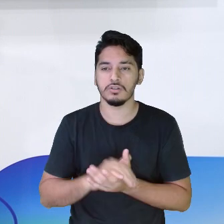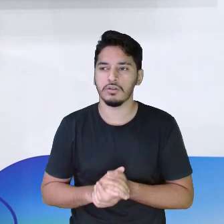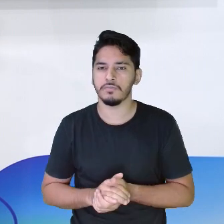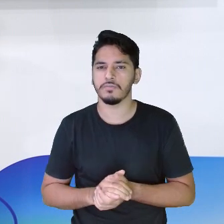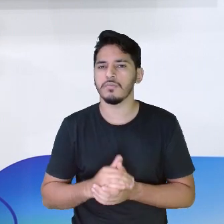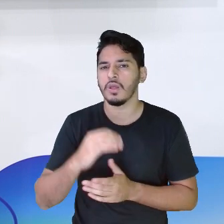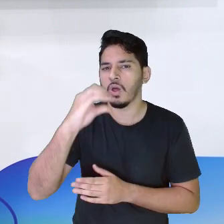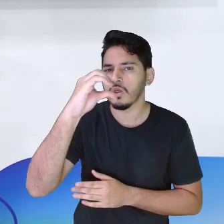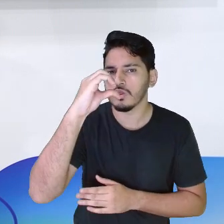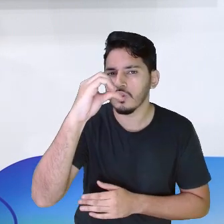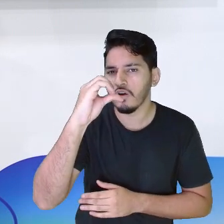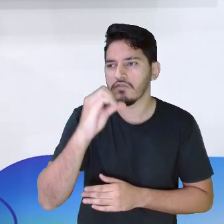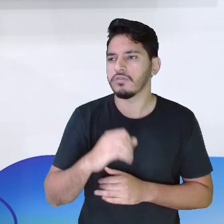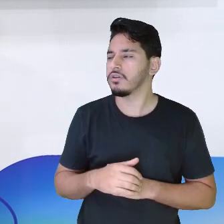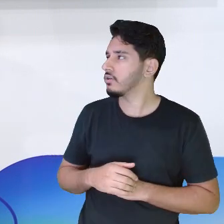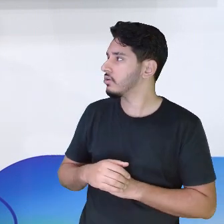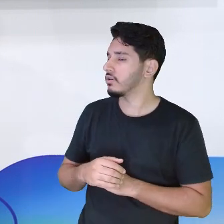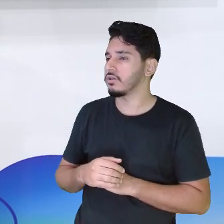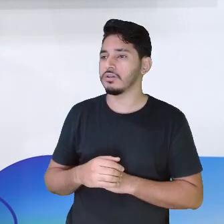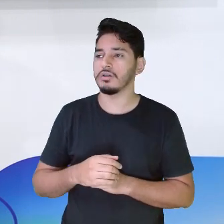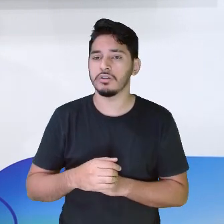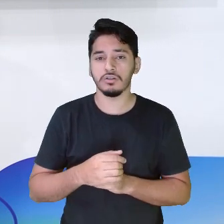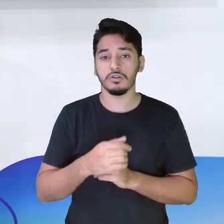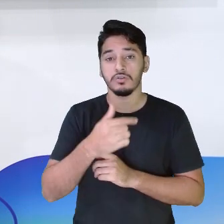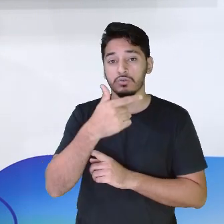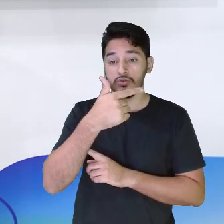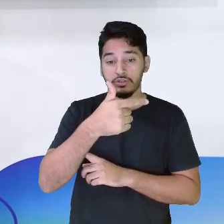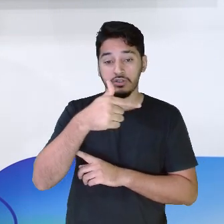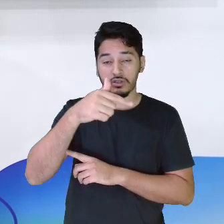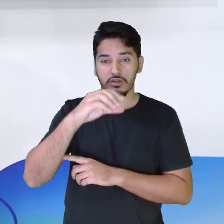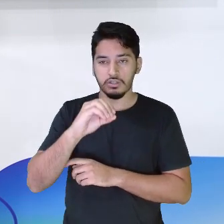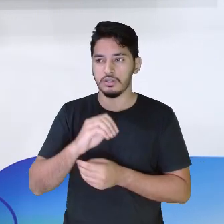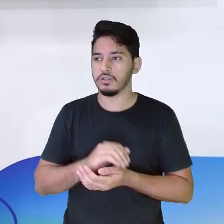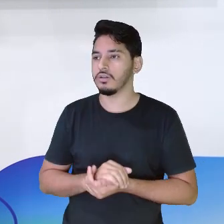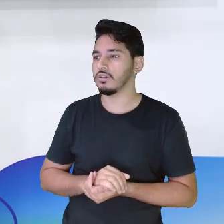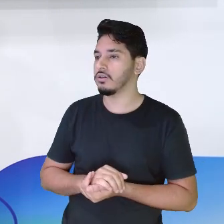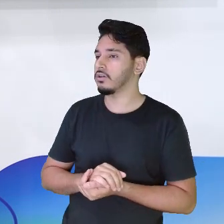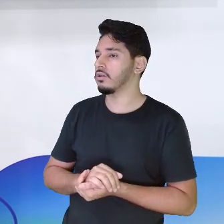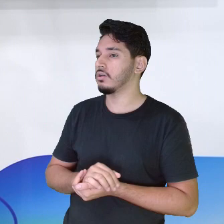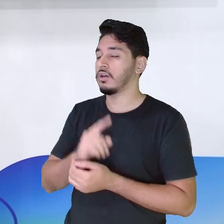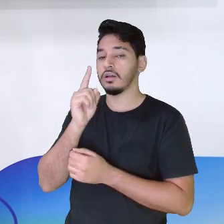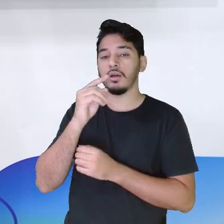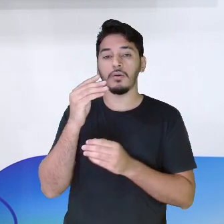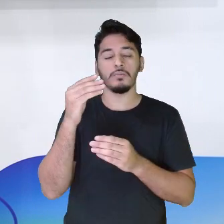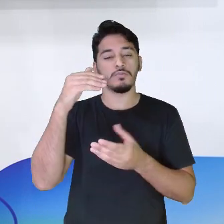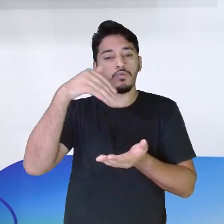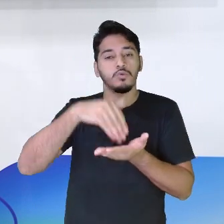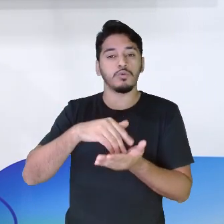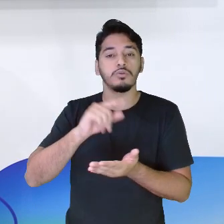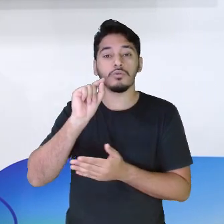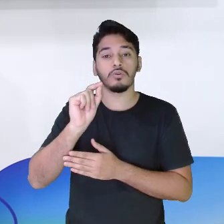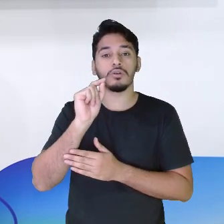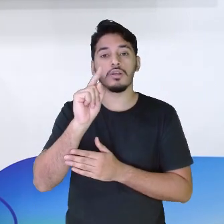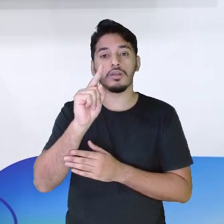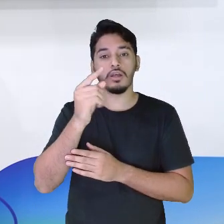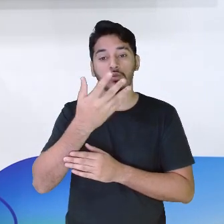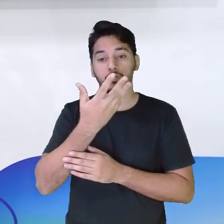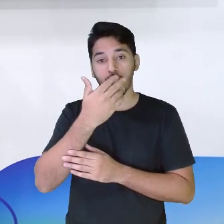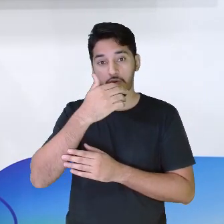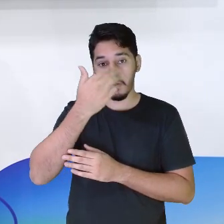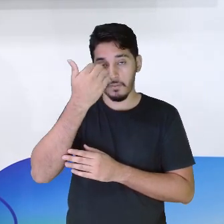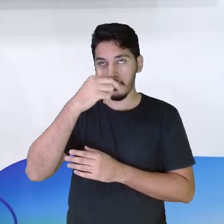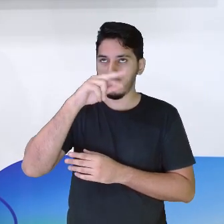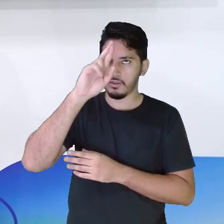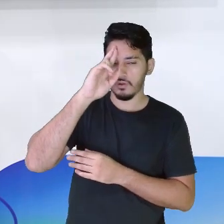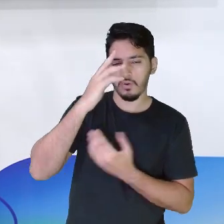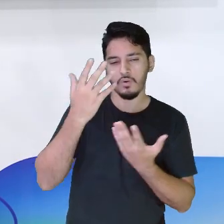9 horas, 270 e, por último, né, que é quando a gente fecha no meia-noite ou